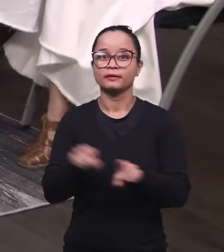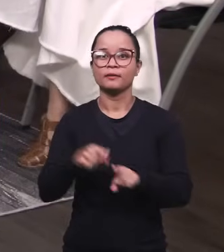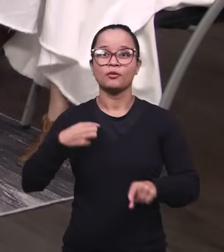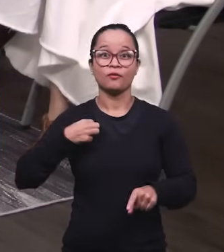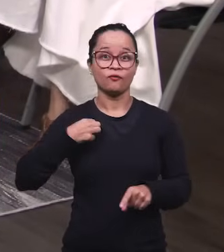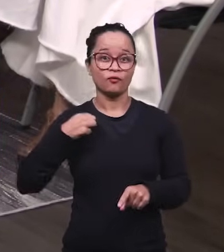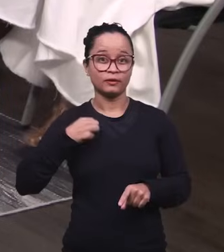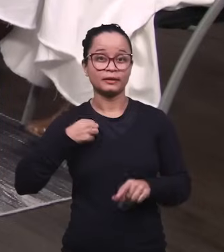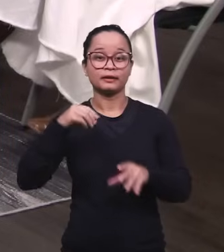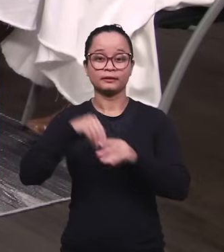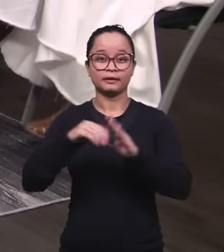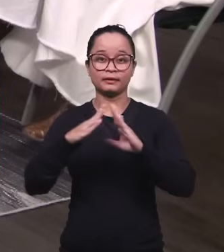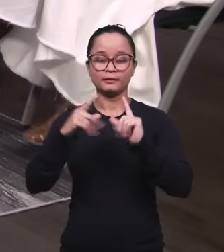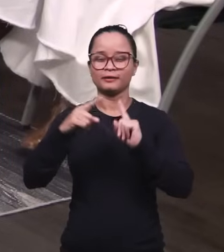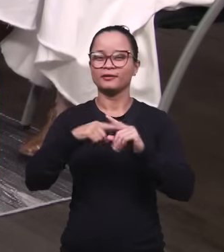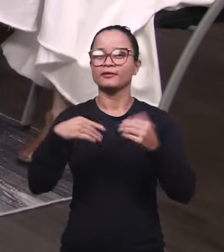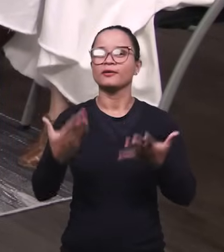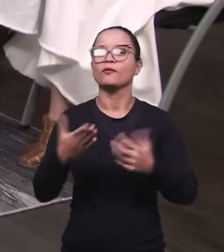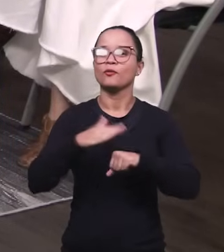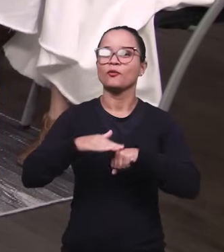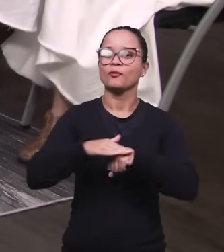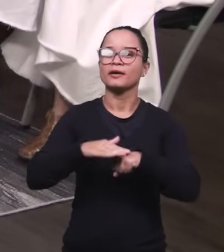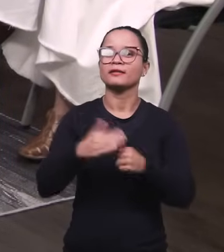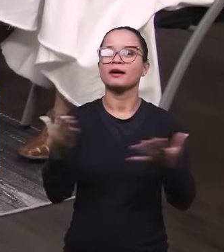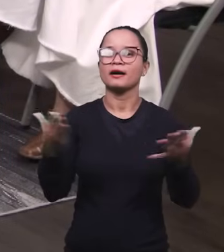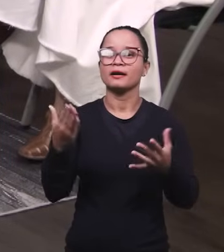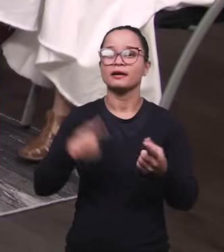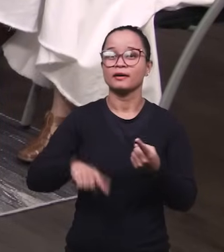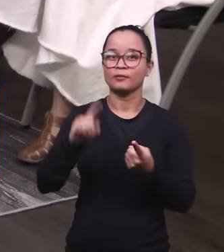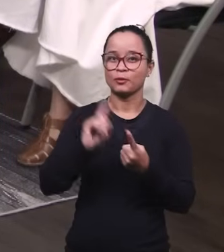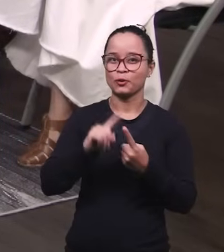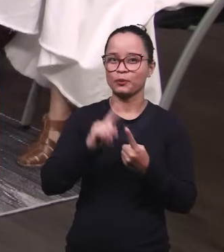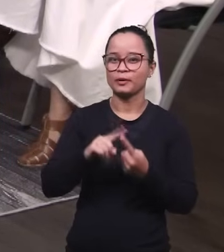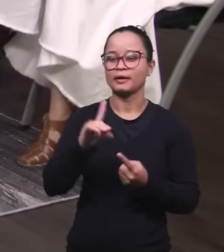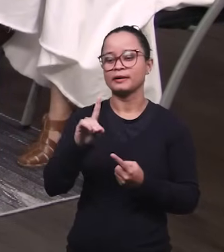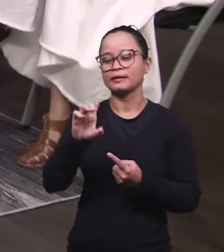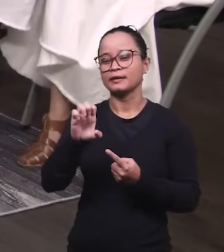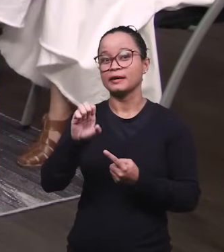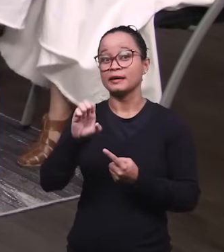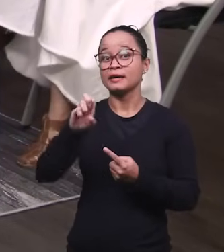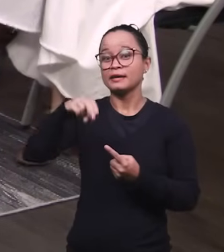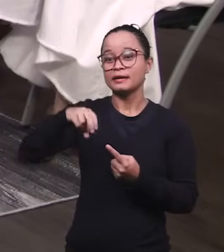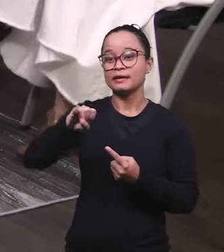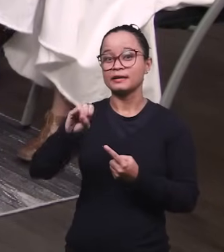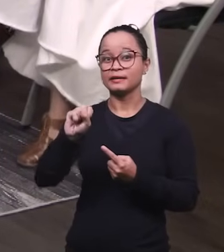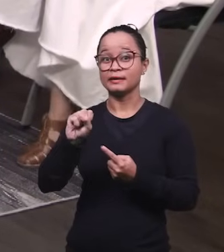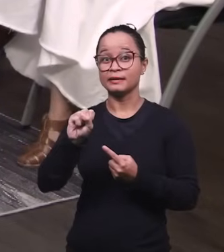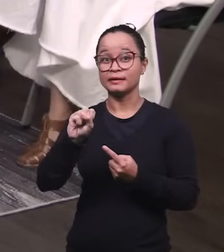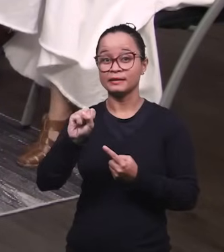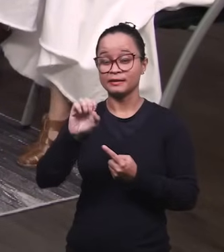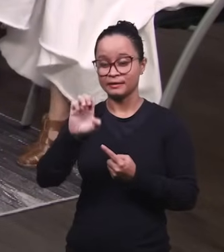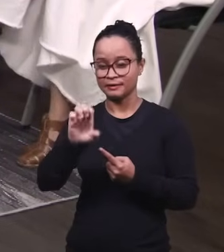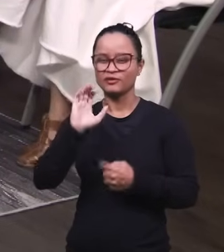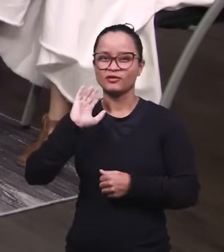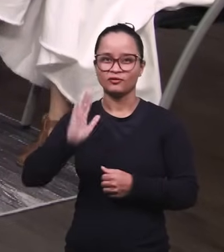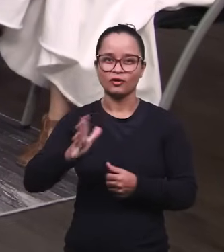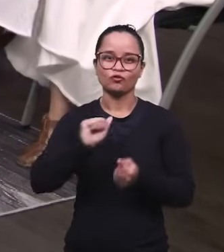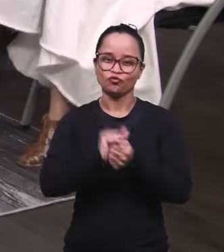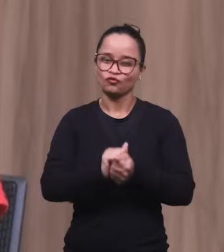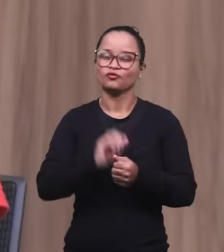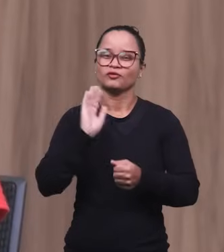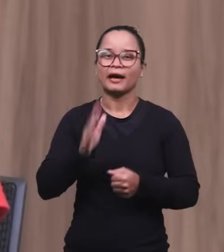o voluntário da igreja. Vamos começar aqui com essa ordem, com Denise, que já esteve aqui conosco. Sim. Então, eu